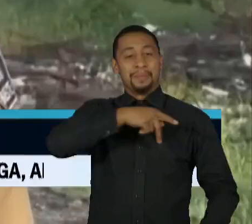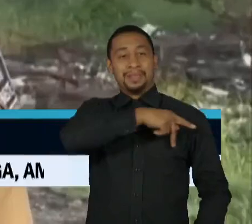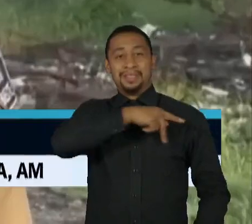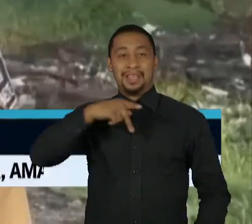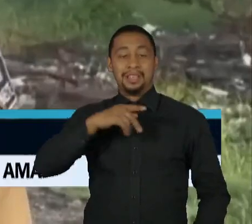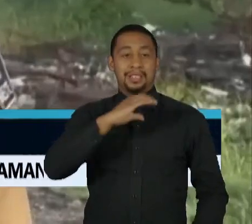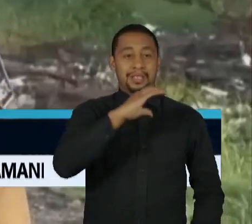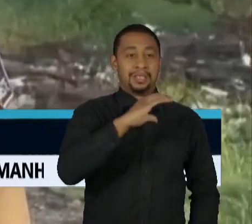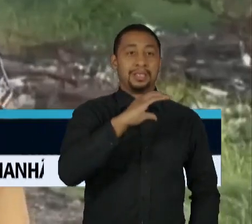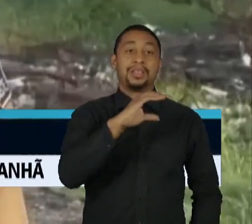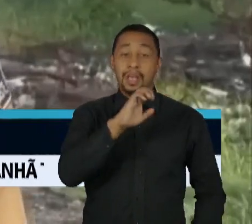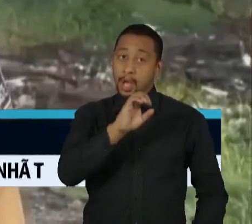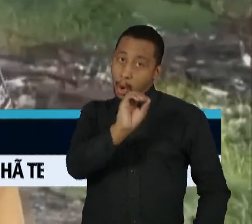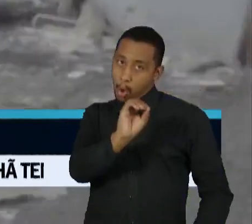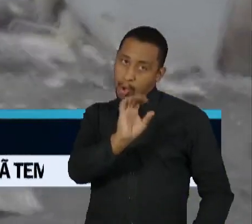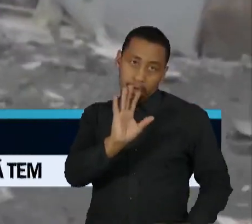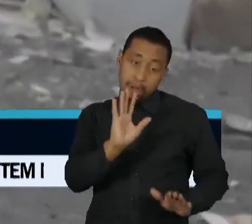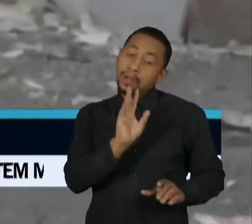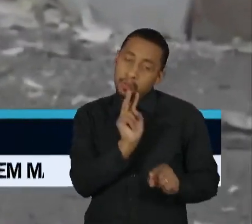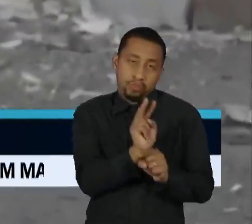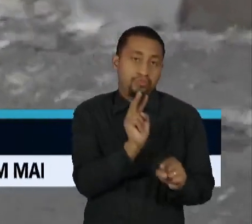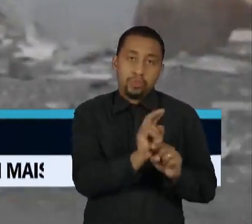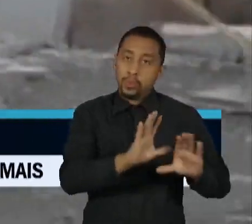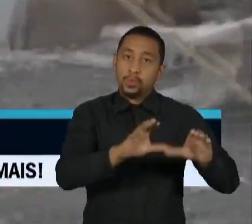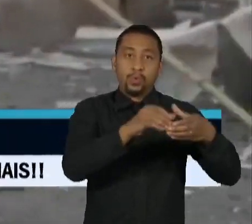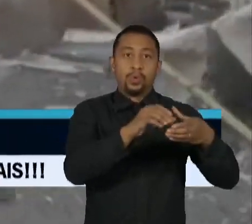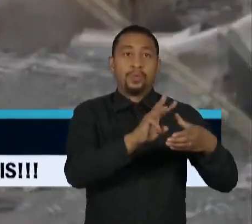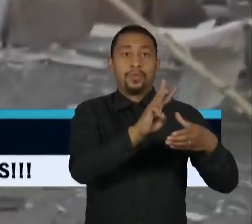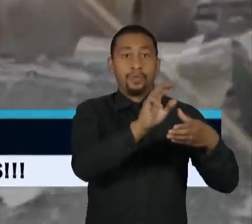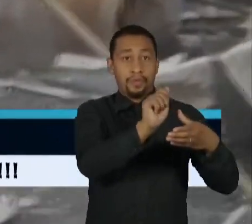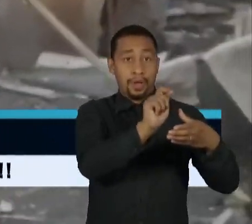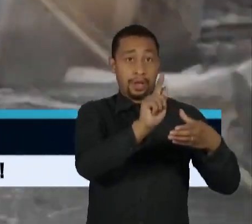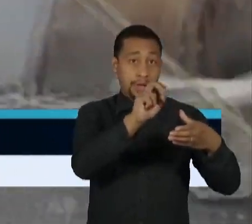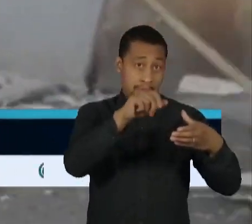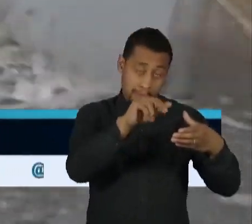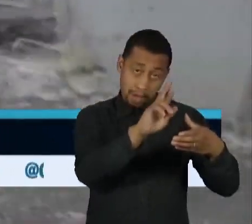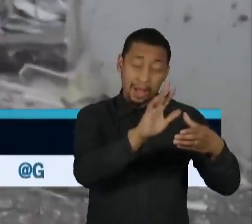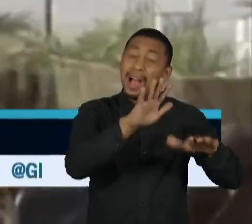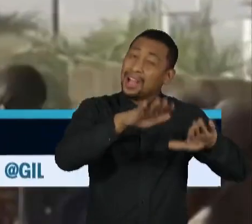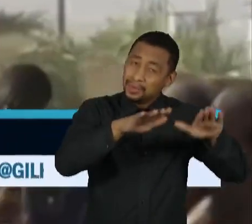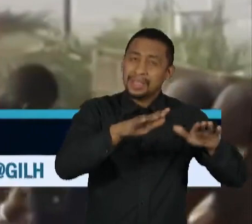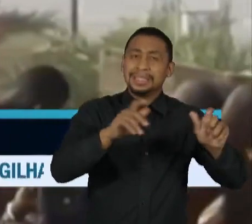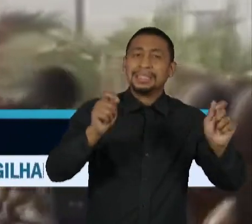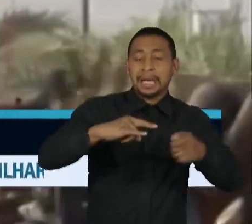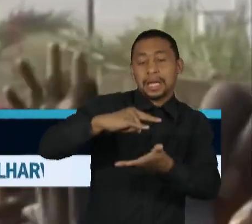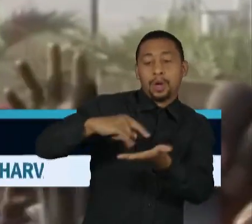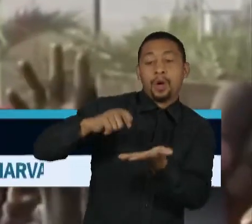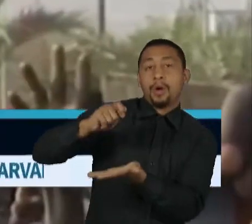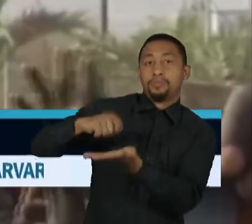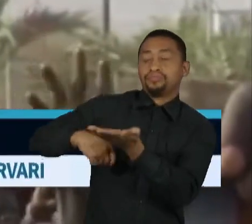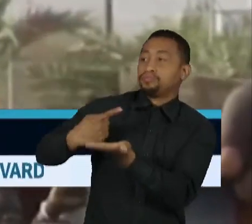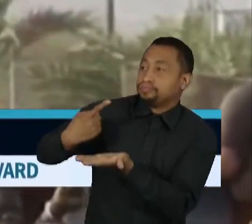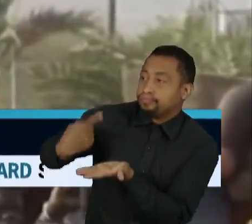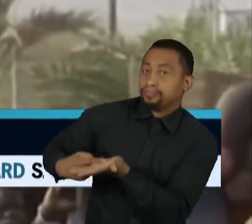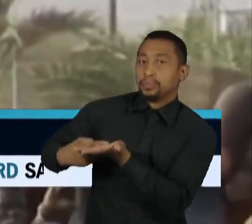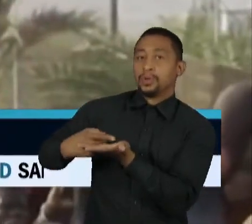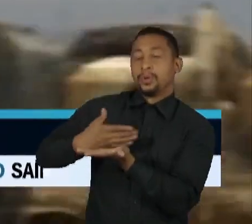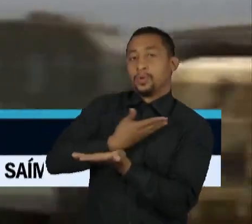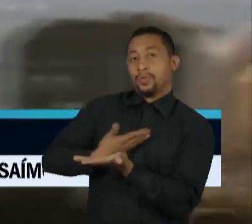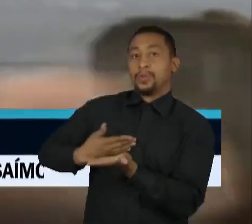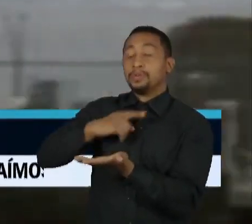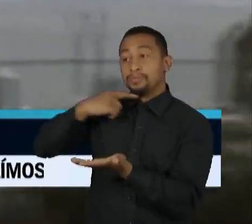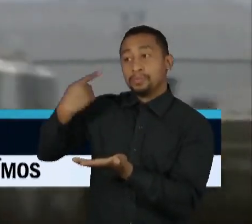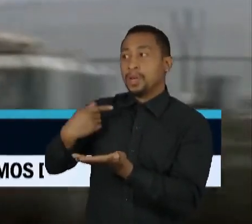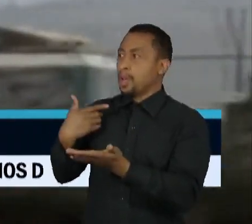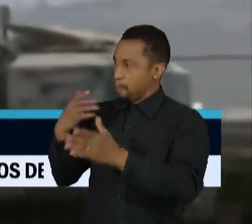Grupo Wagner. Então, ele, mediante negociações, e consegue um contrato, por exemplo, com o governo russo para atuar no Mali ou na